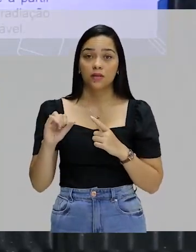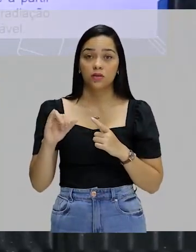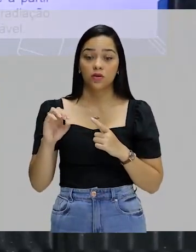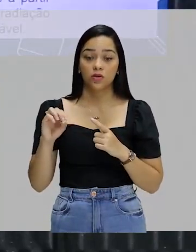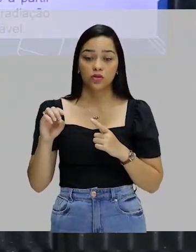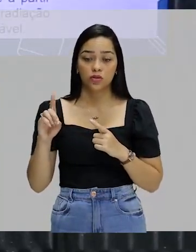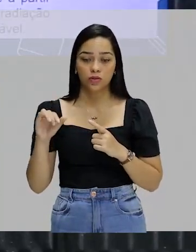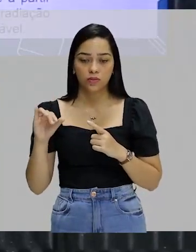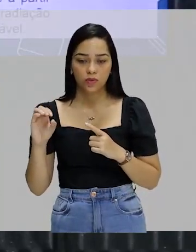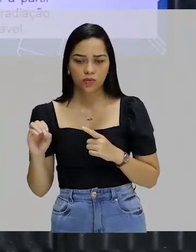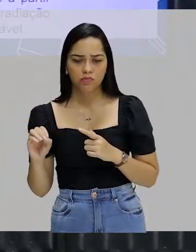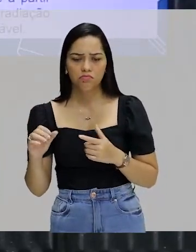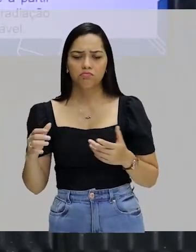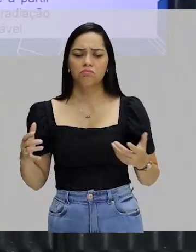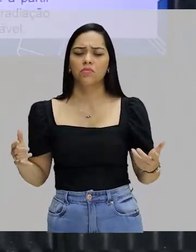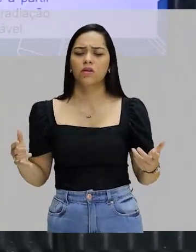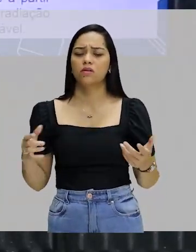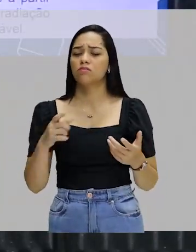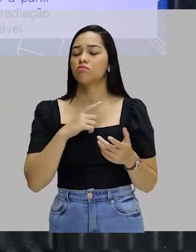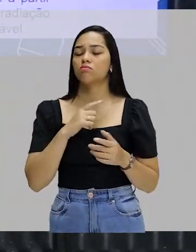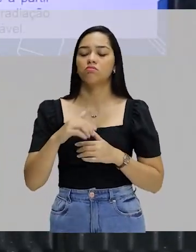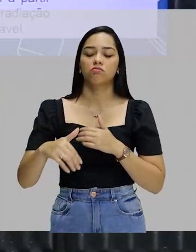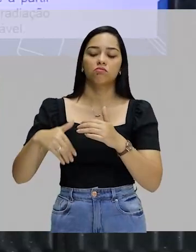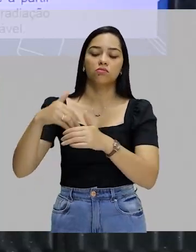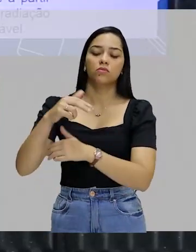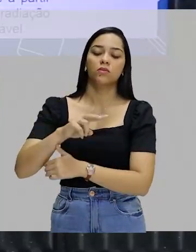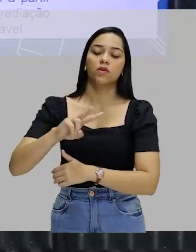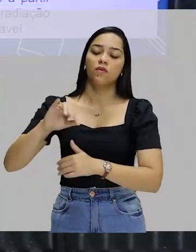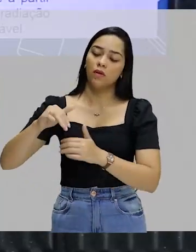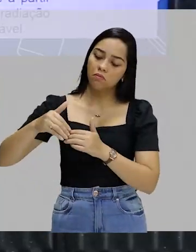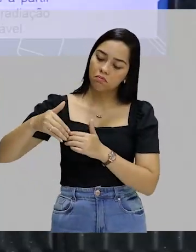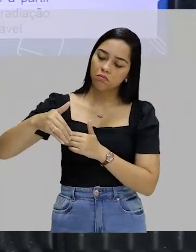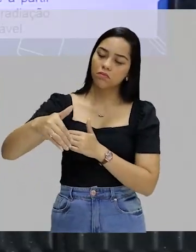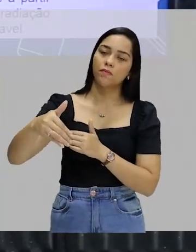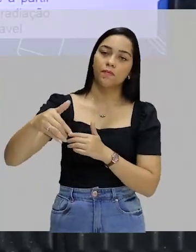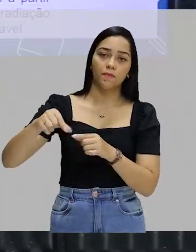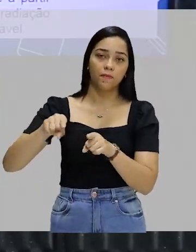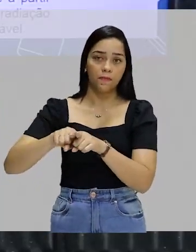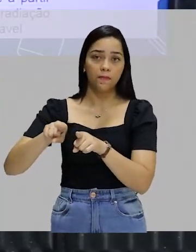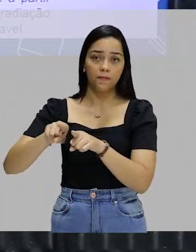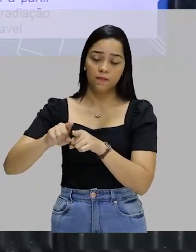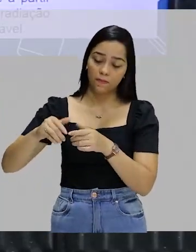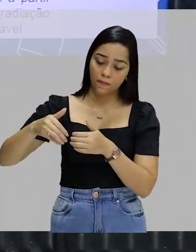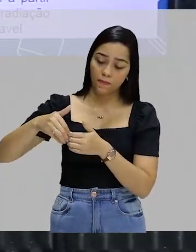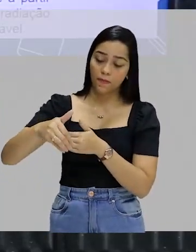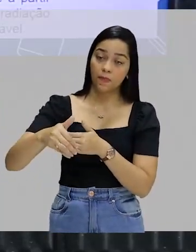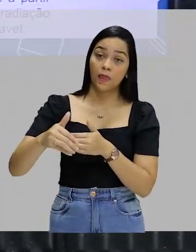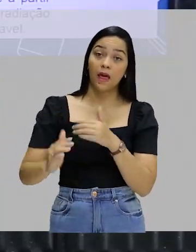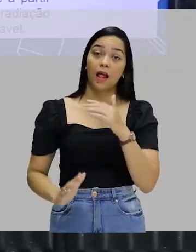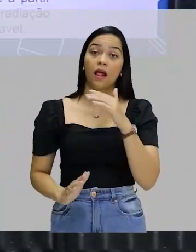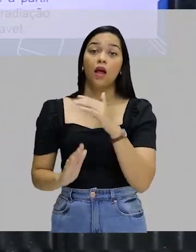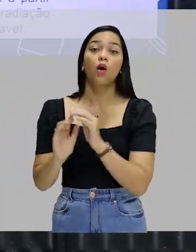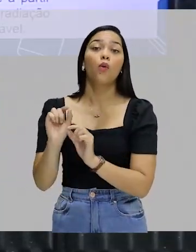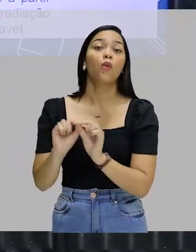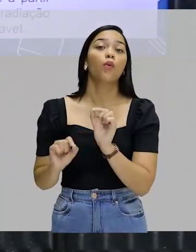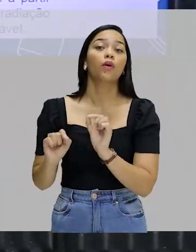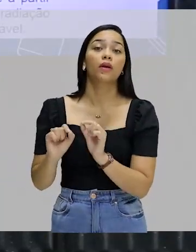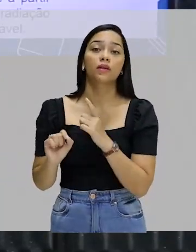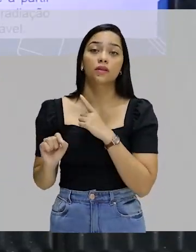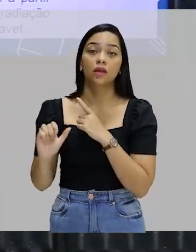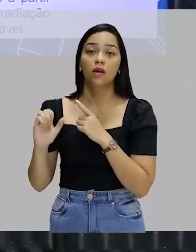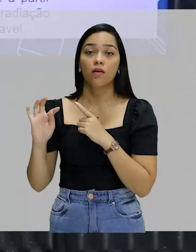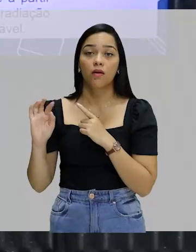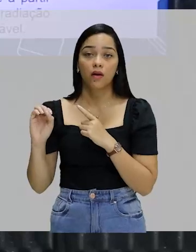tudo bem? Aí, olha só, esse processo, Tominho, vai continuar, ó, vai continuar até chegar em